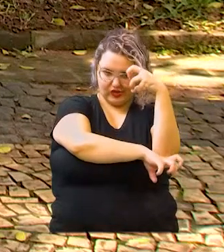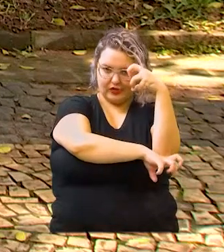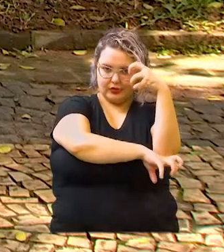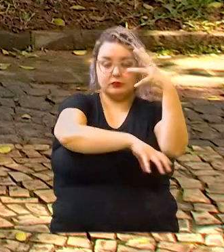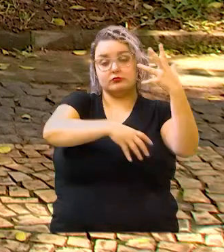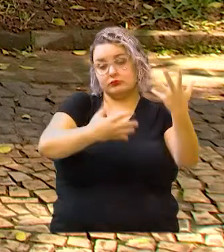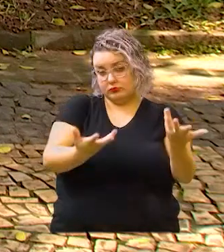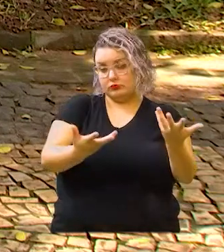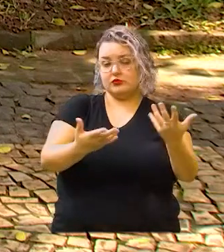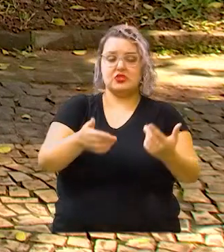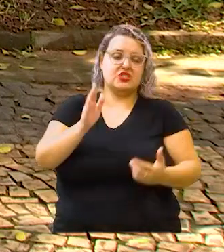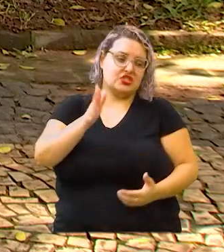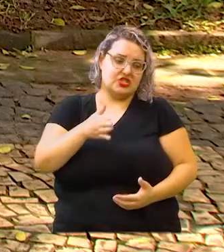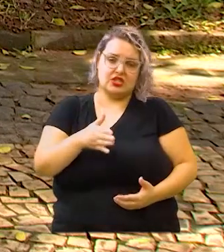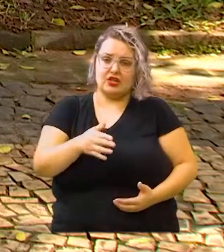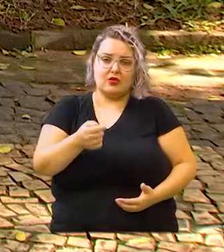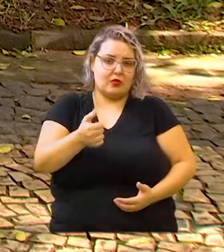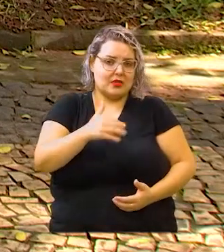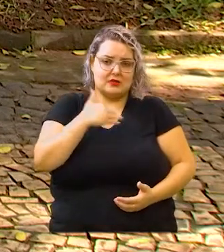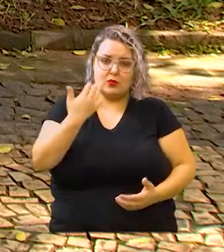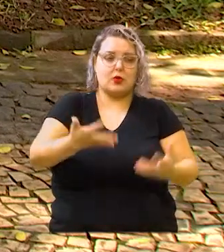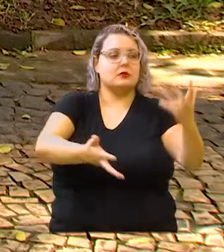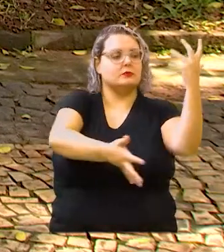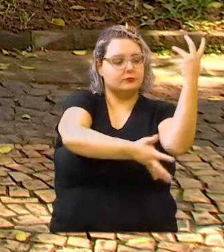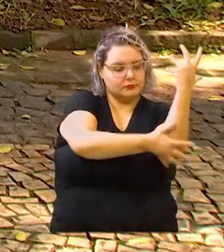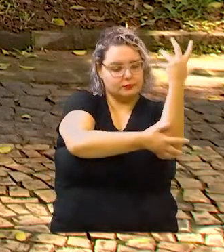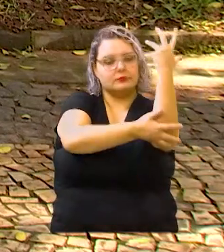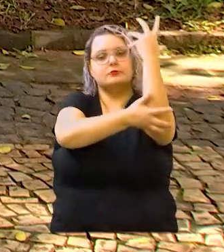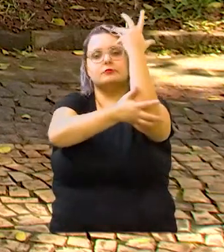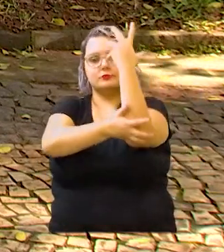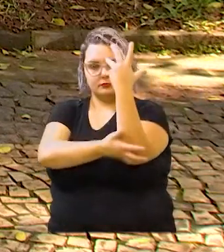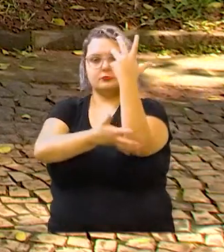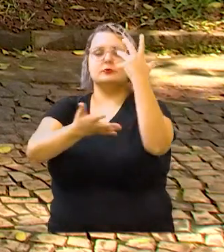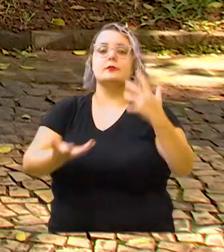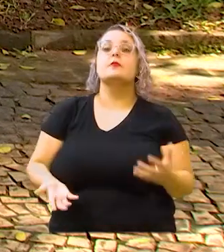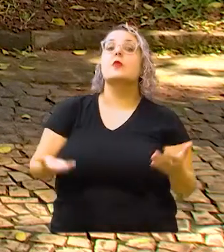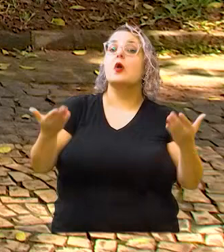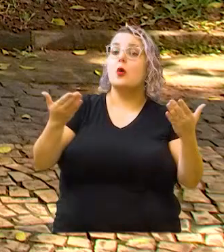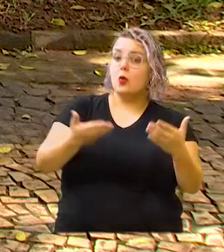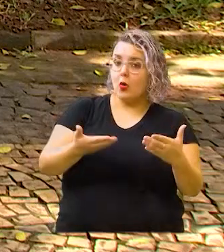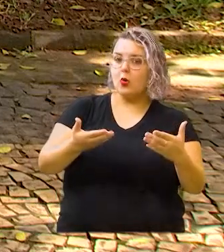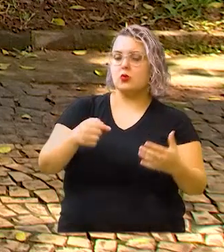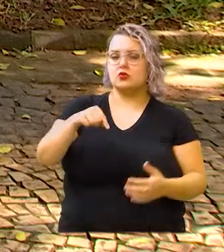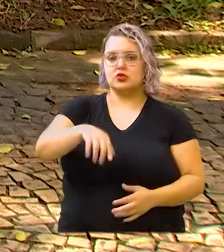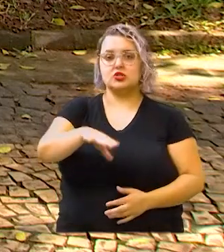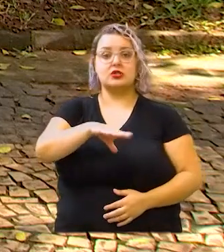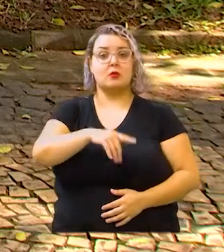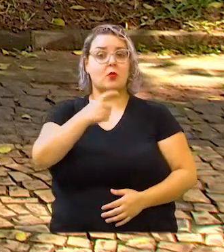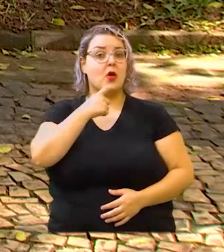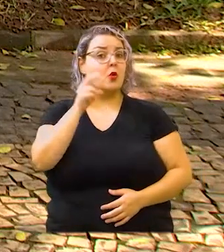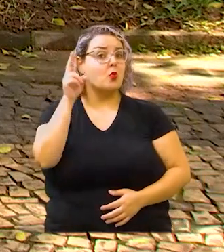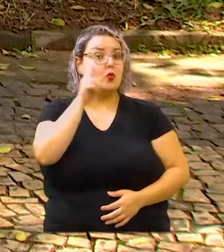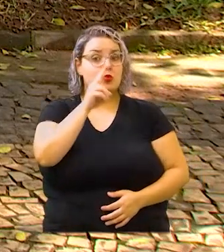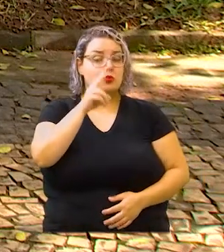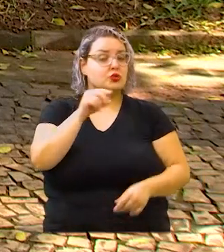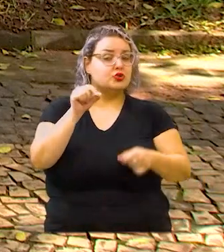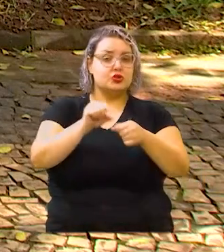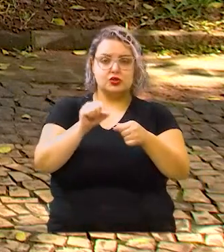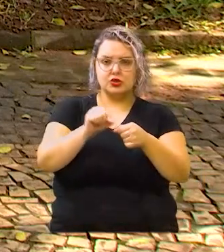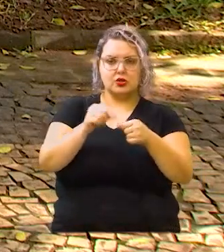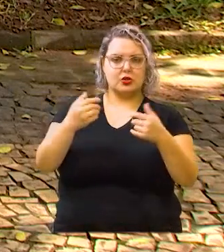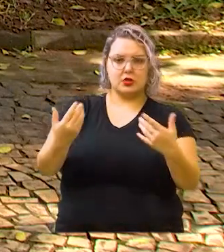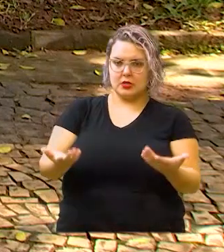totalmente comprometida, que ela tem que ser retirada. Então, hoje em Campinas, é urgente que se